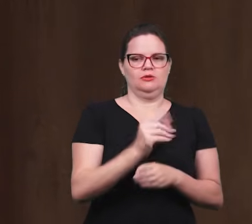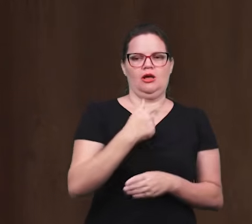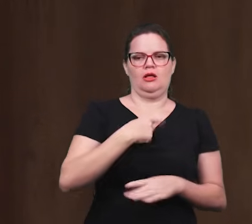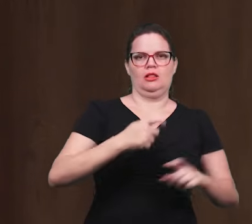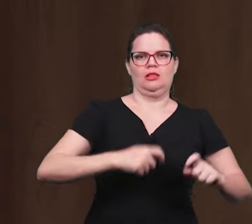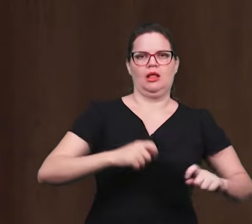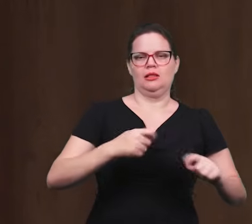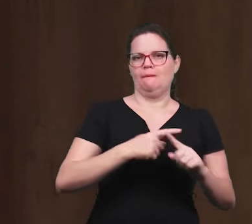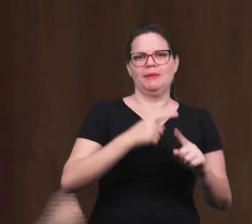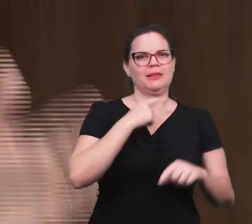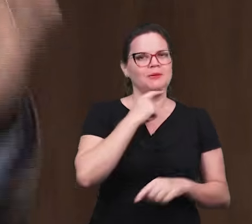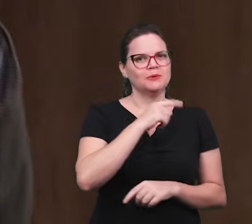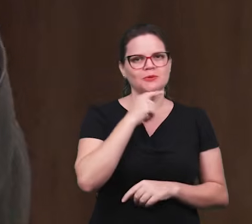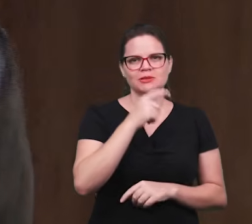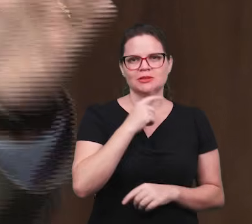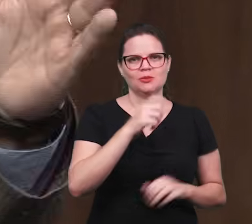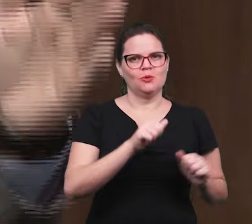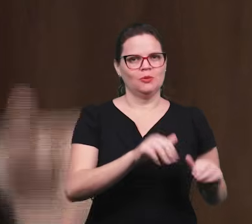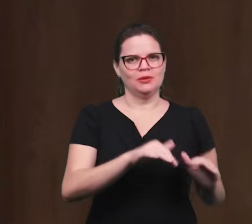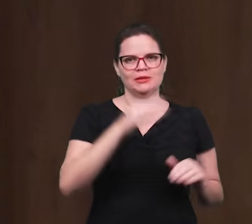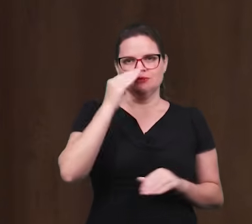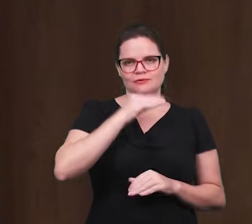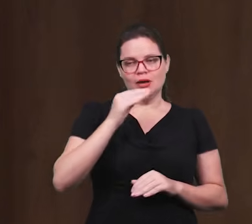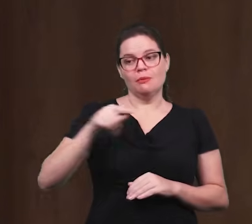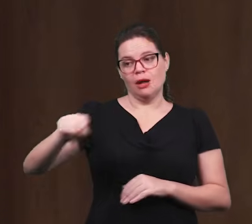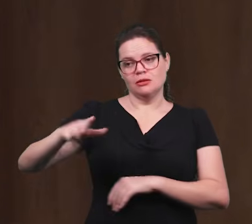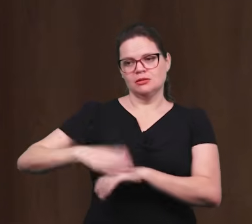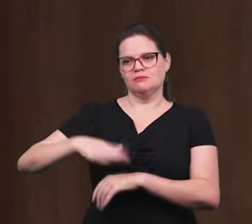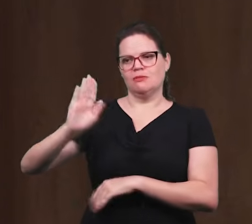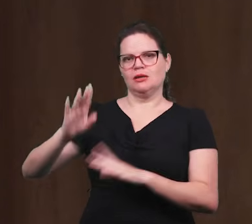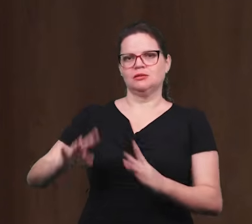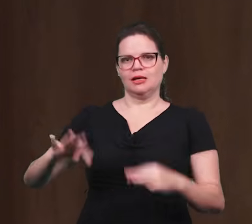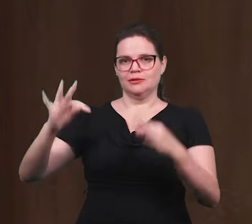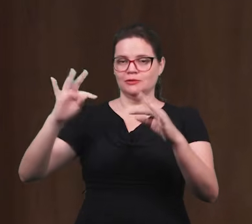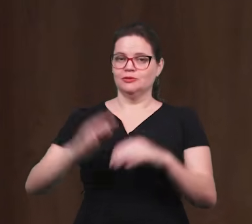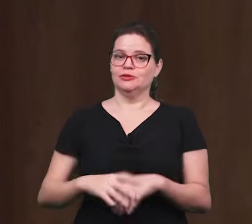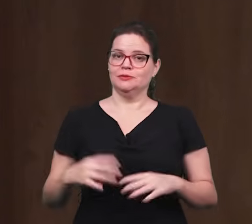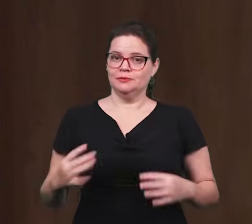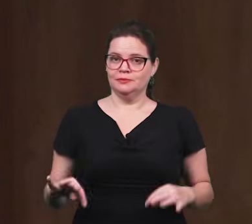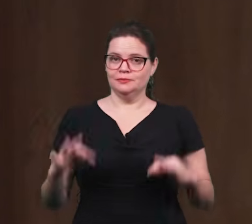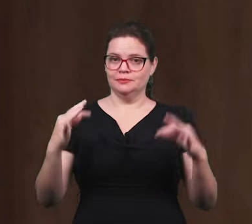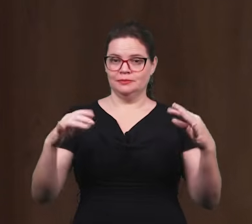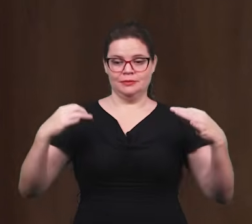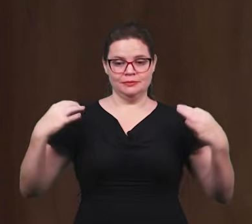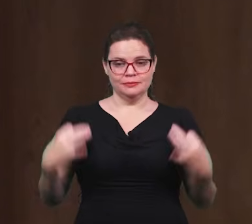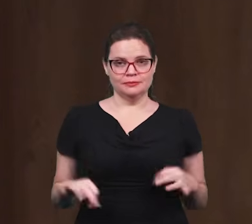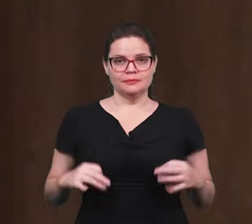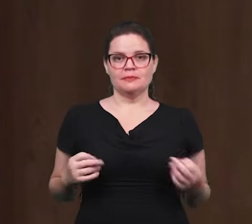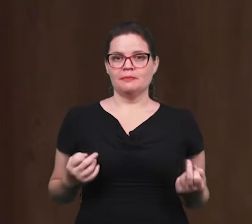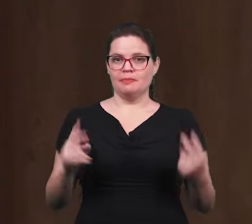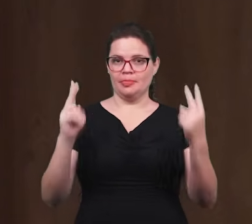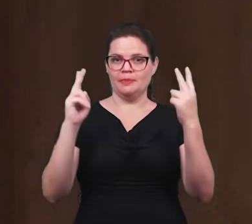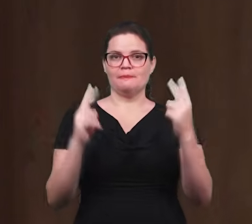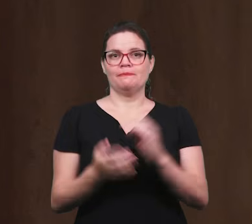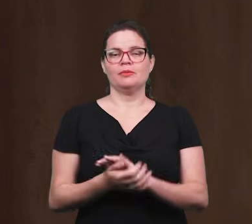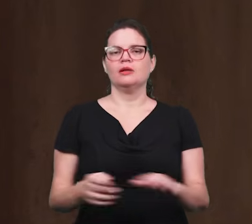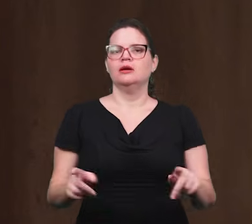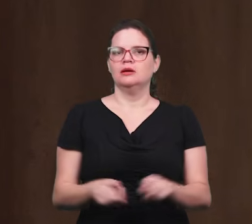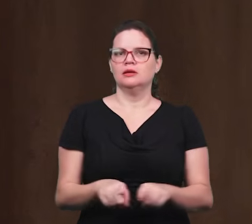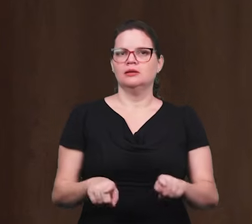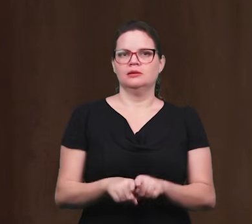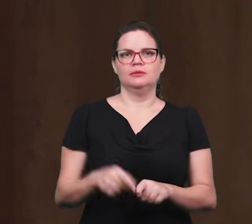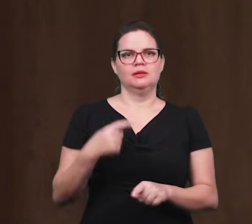foram derrotados. Então, tecnologia é certeza de vitória. Não é além da tecnologia, né? Tem que ter a vontade